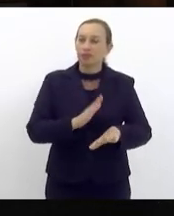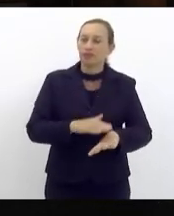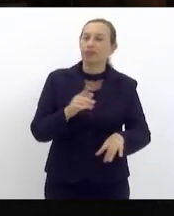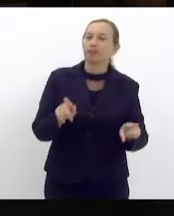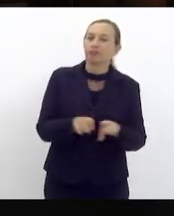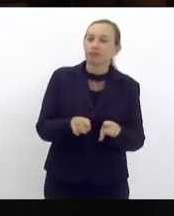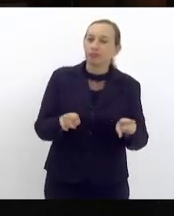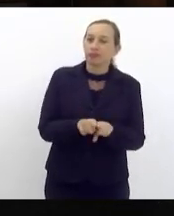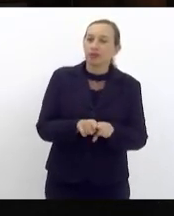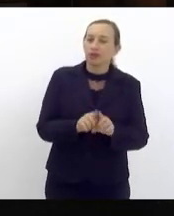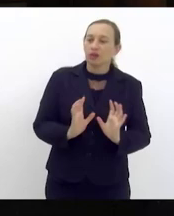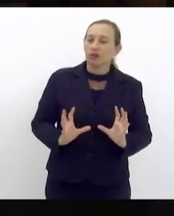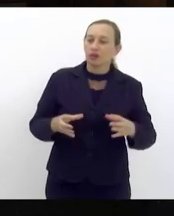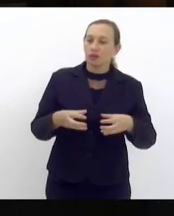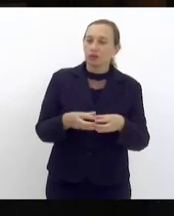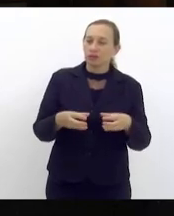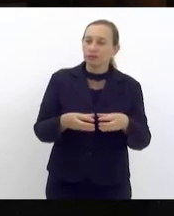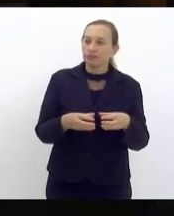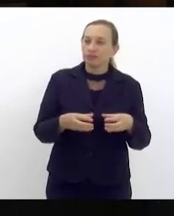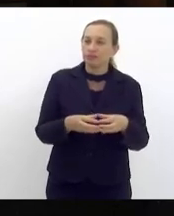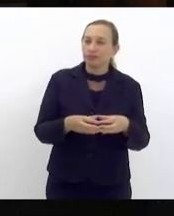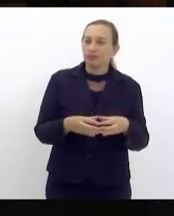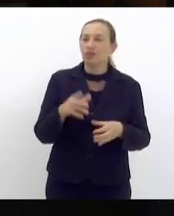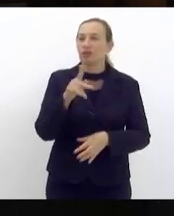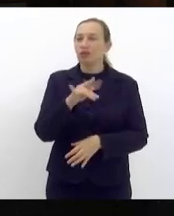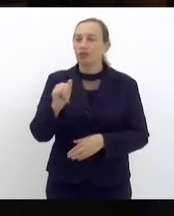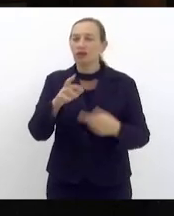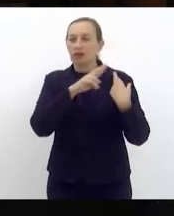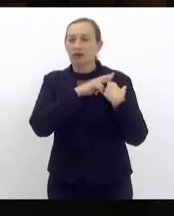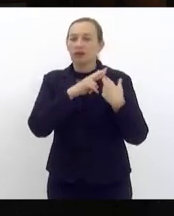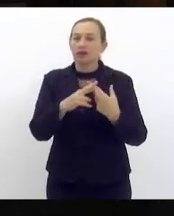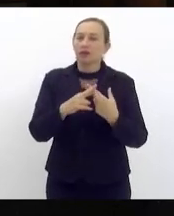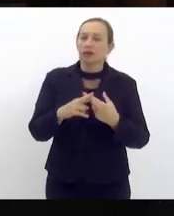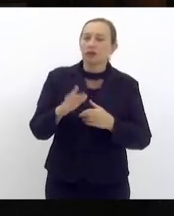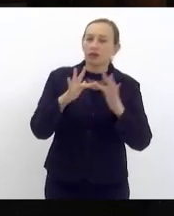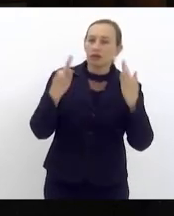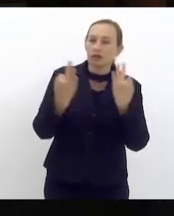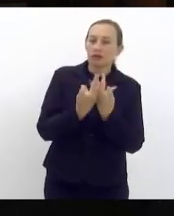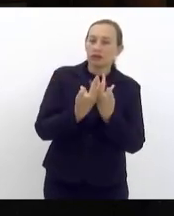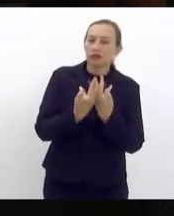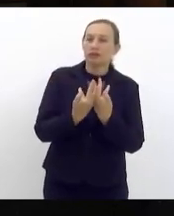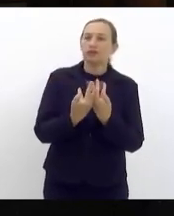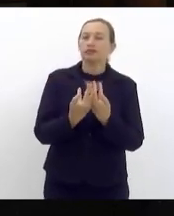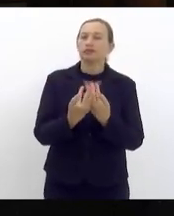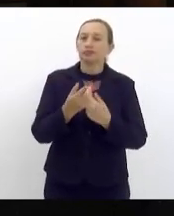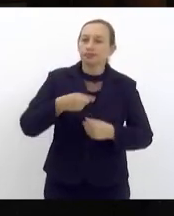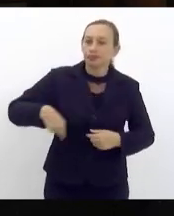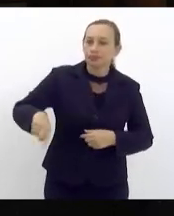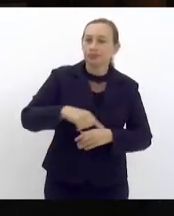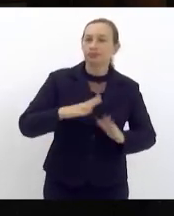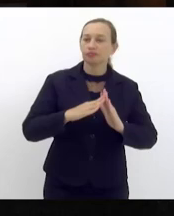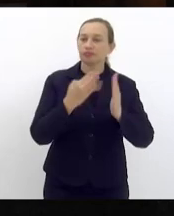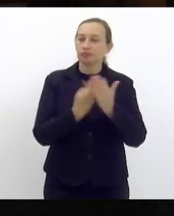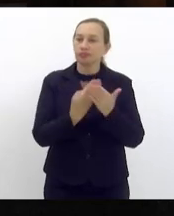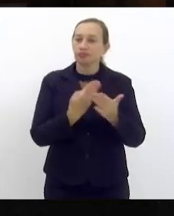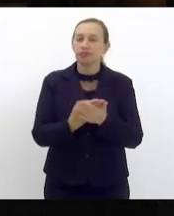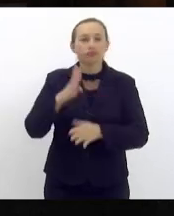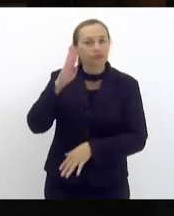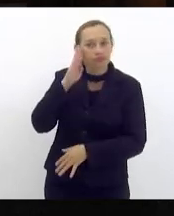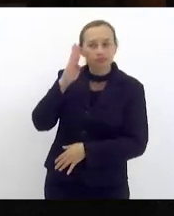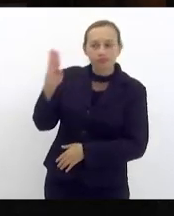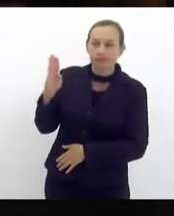também a comunidade considerando pais e responsáveis família comunidade no entorno e essencialmente